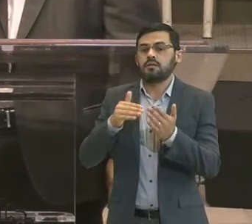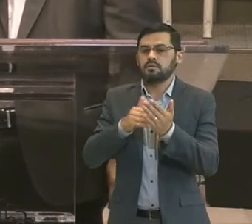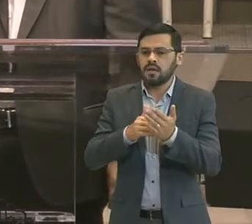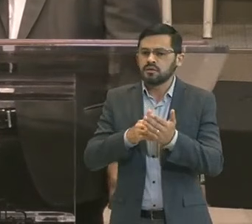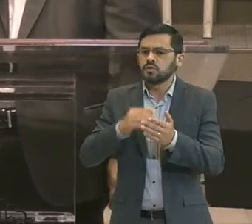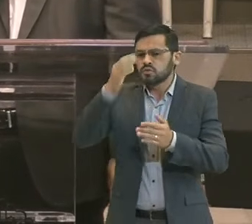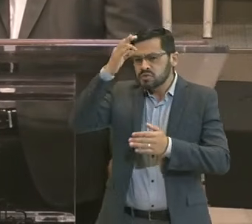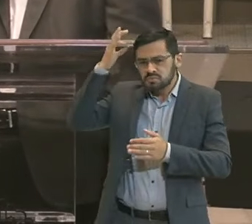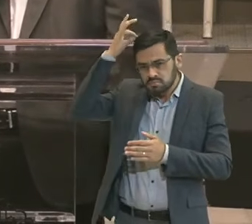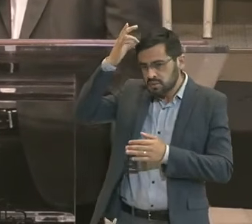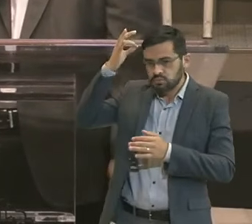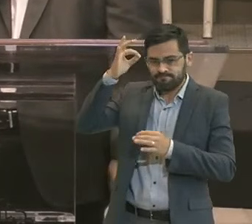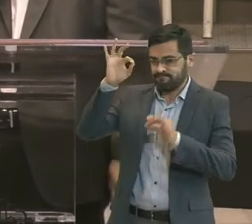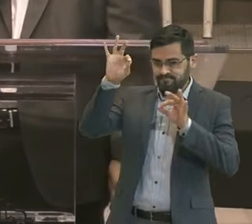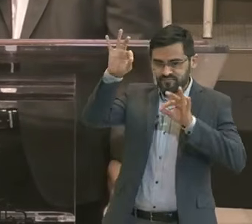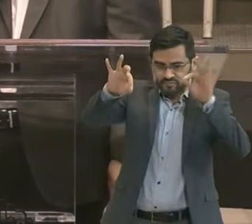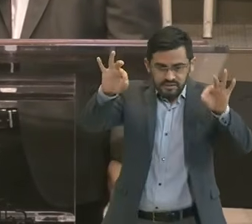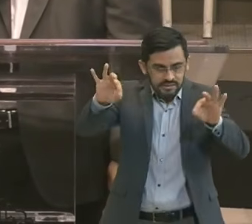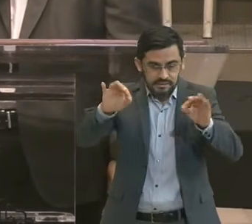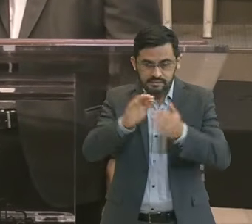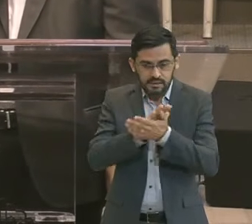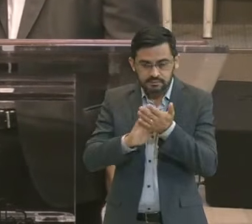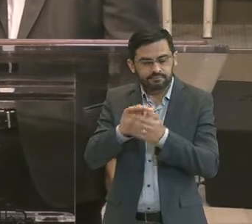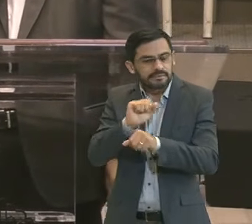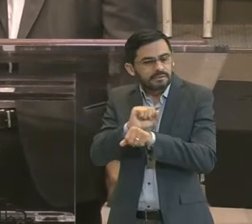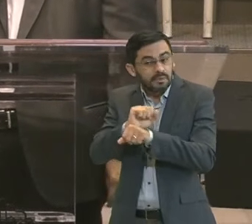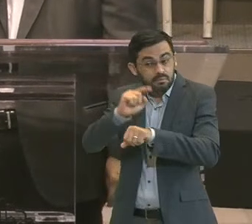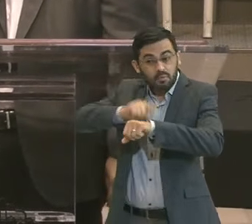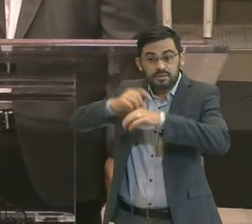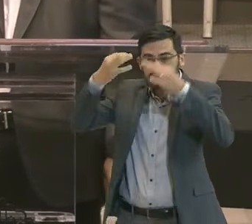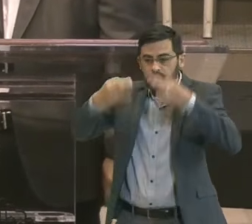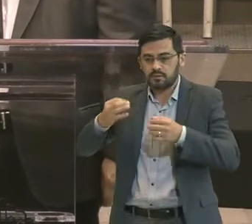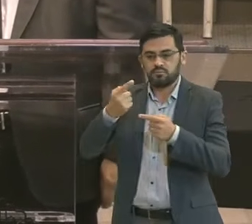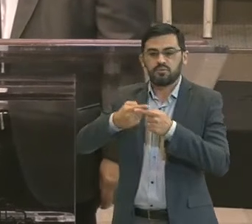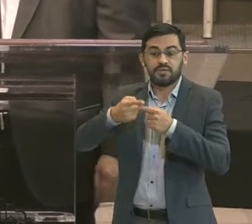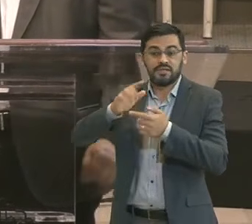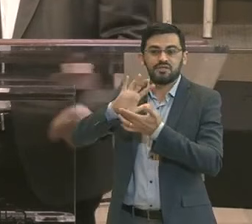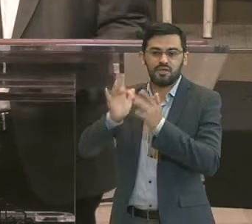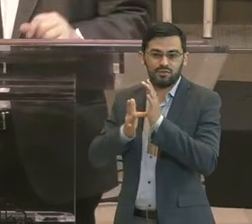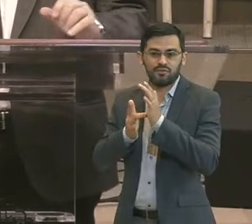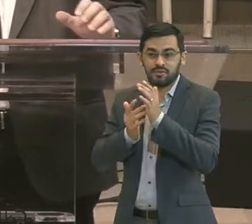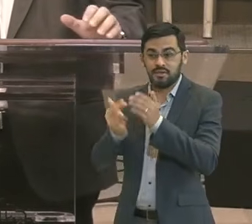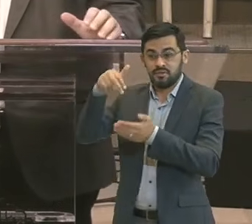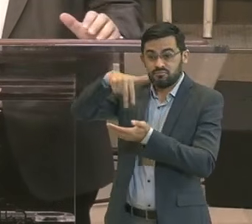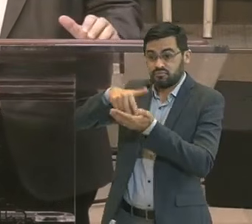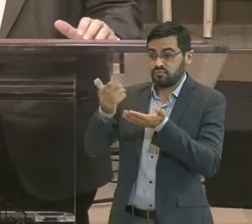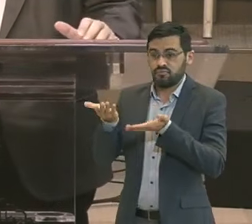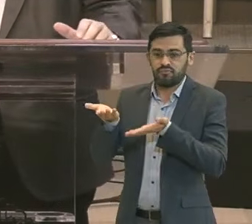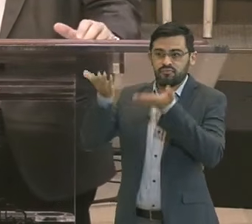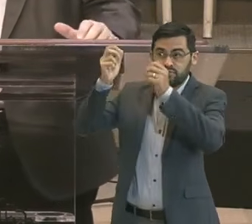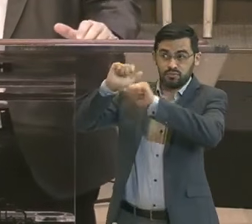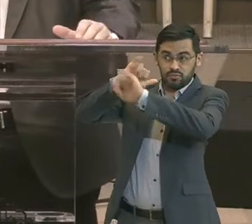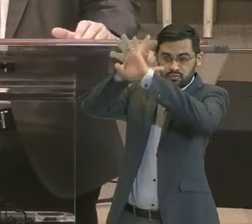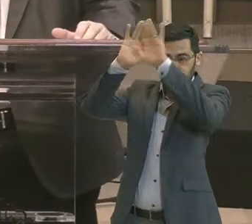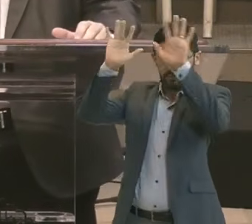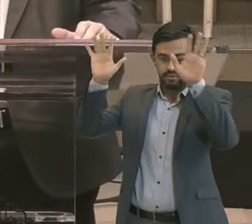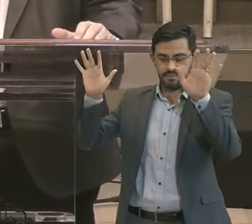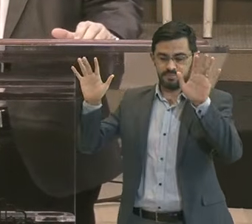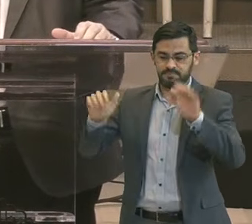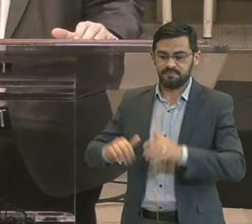o Espírito ainda não tinha sido dado, pois Jesus ainda não fora